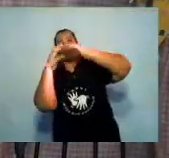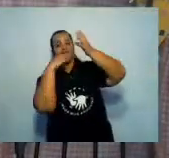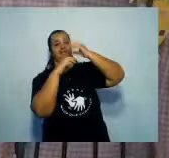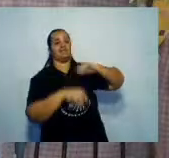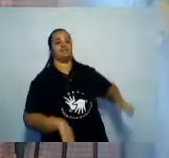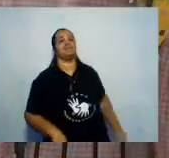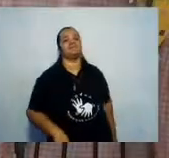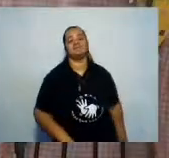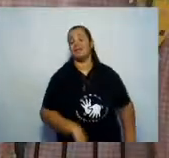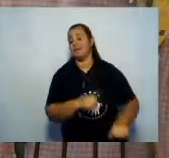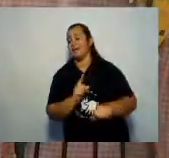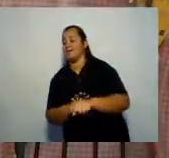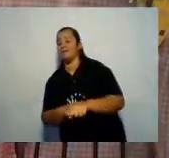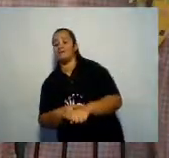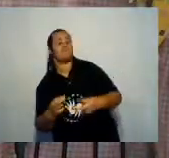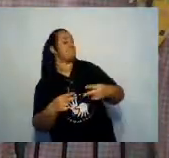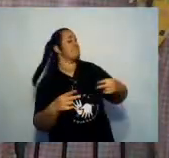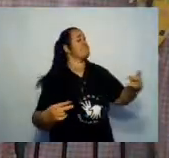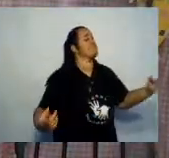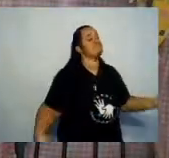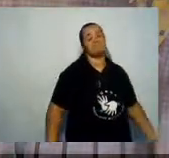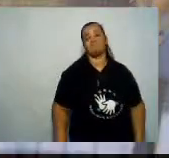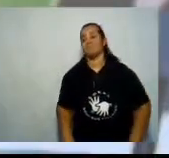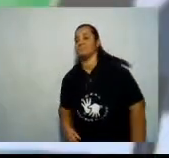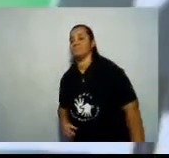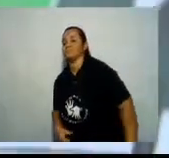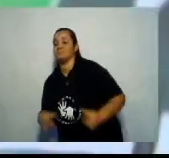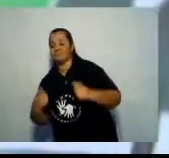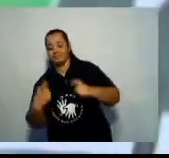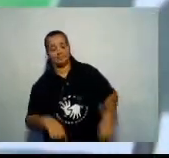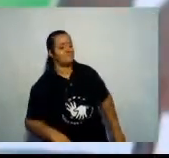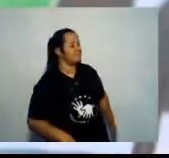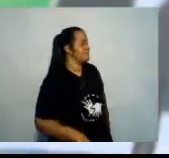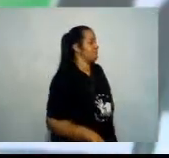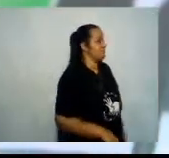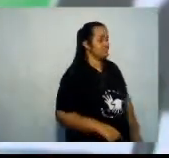Por isso cantamos a qualquer hora e qualquer